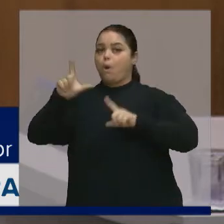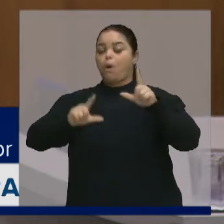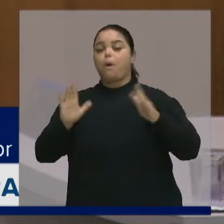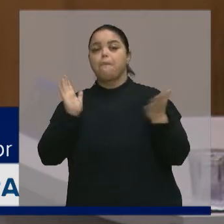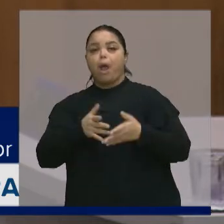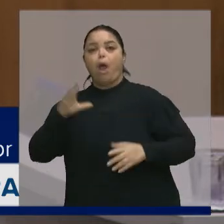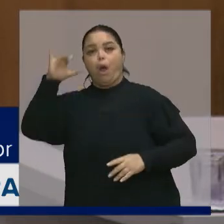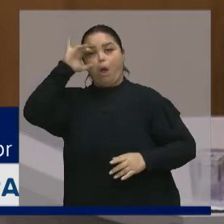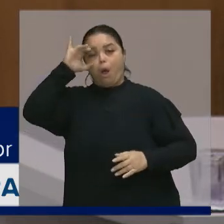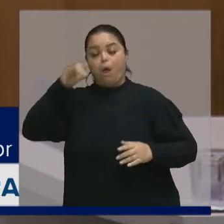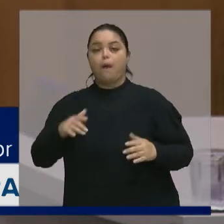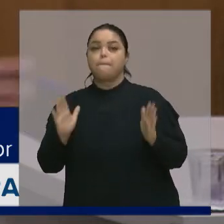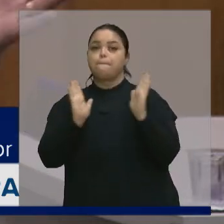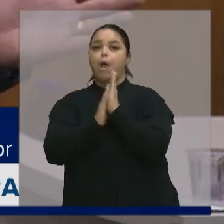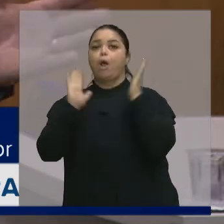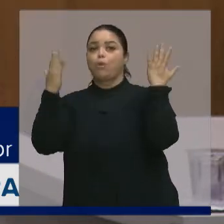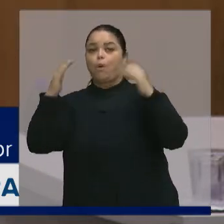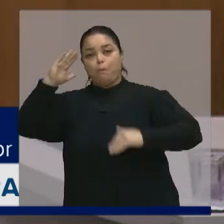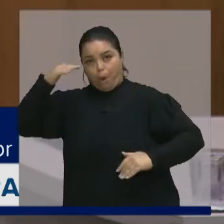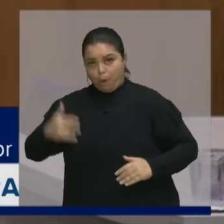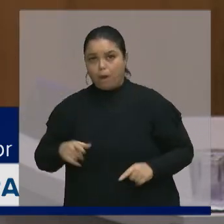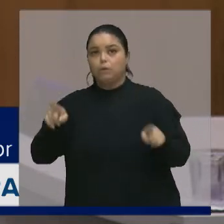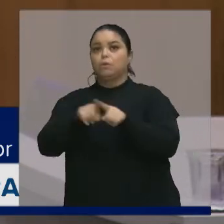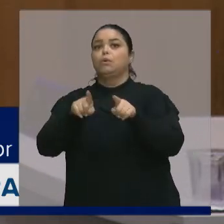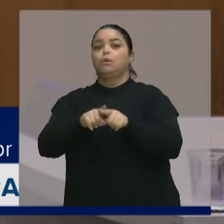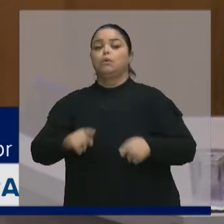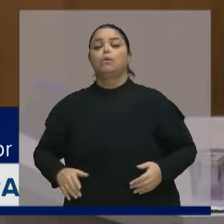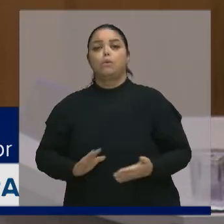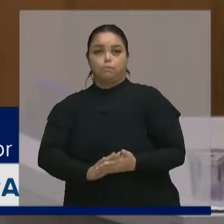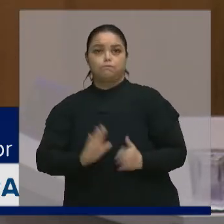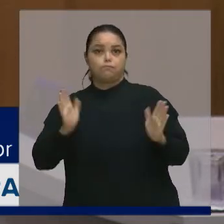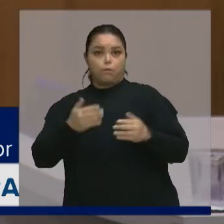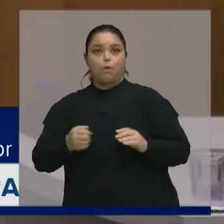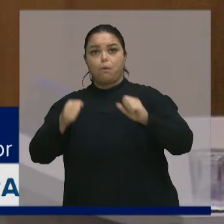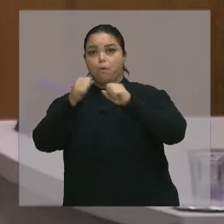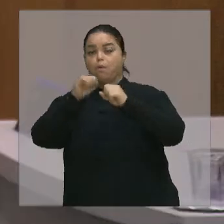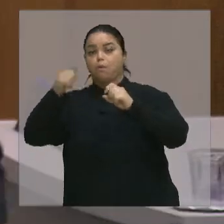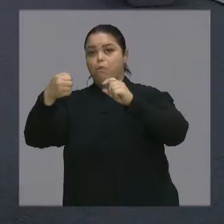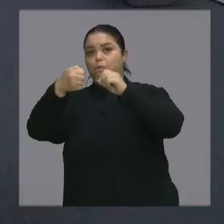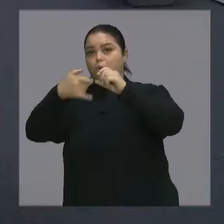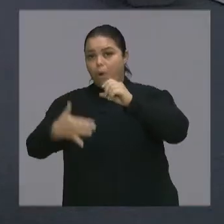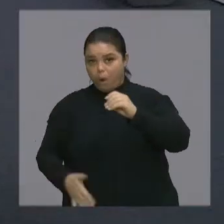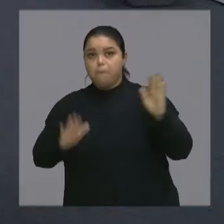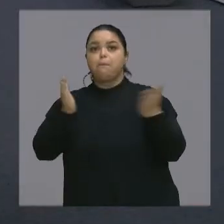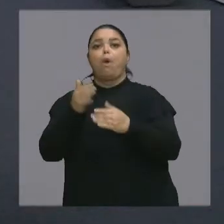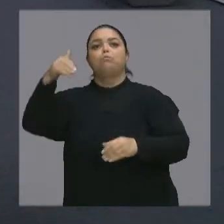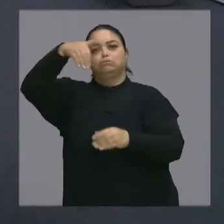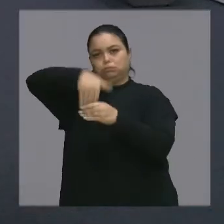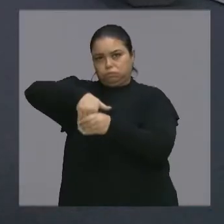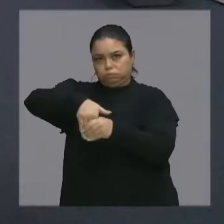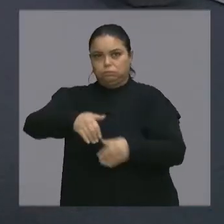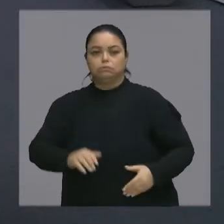Dulce, parabéns pela homenagem e aqui eu justifico já o meu voto.